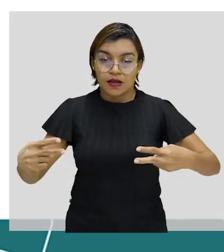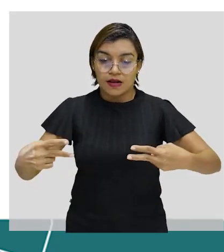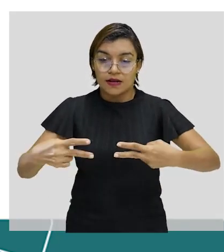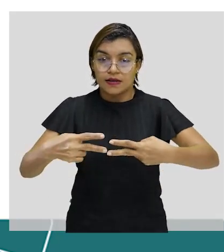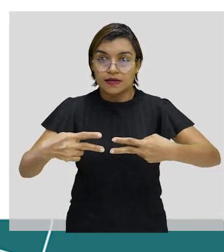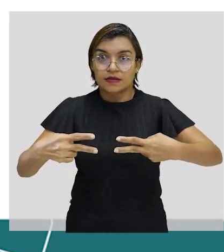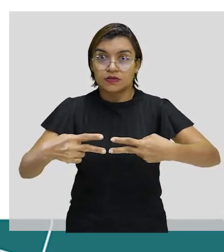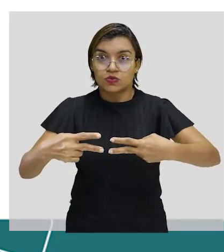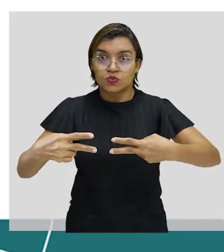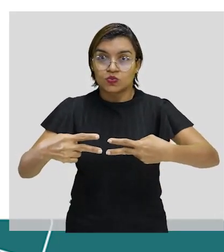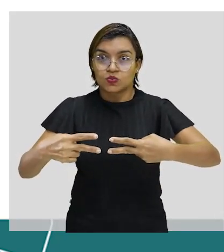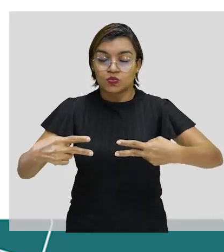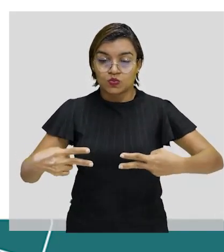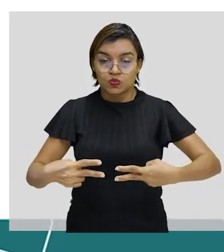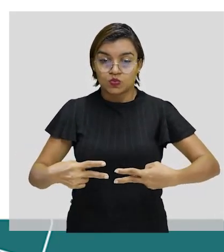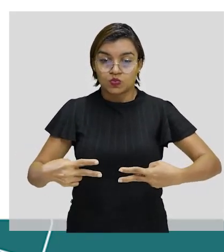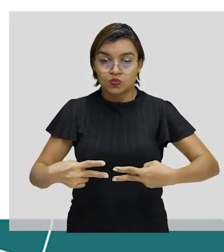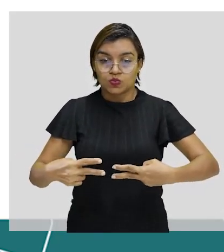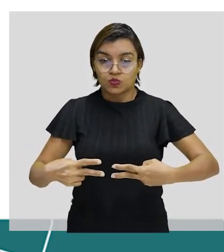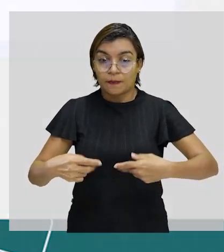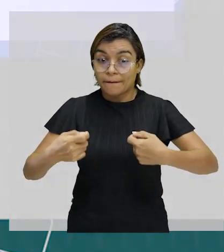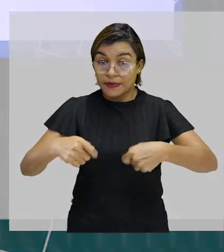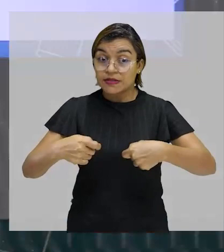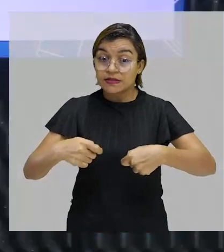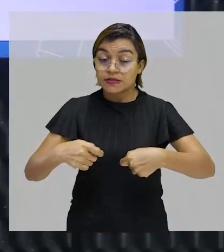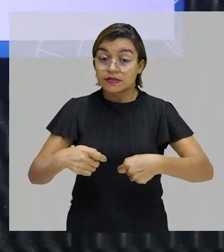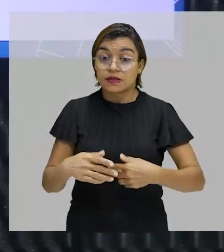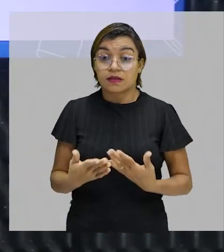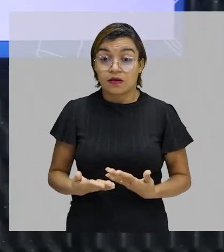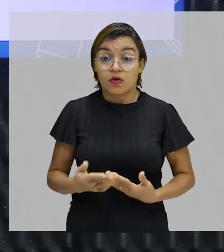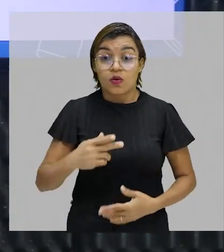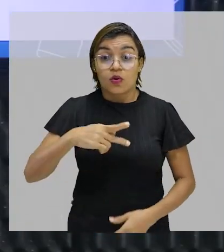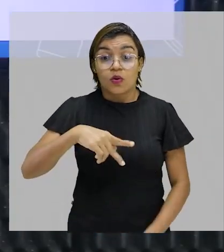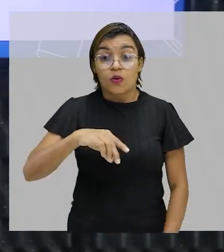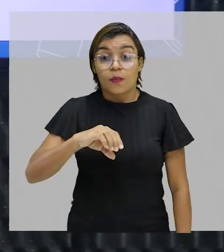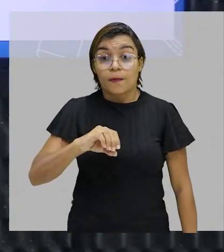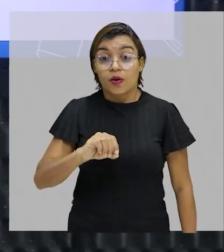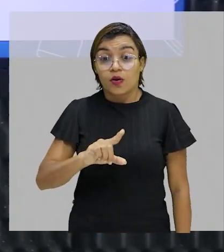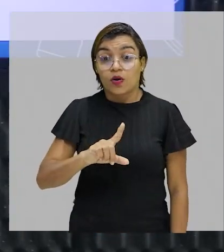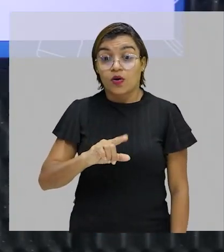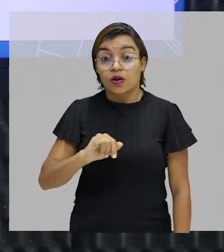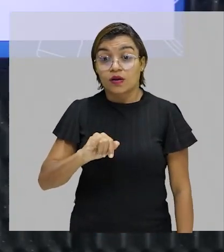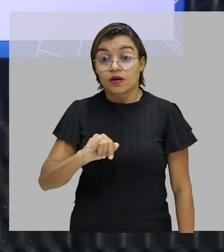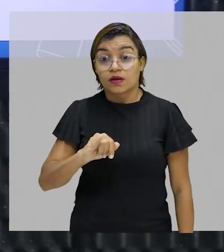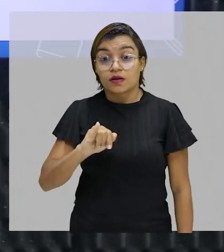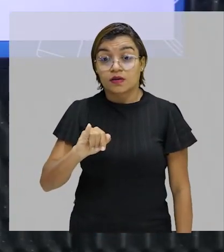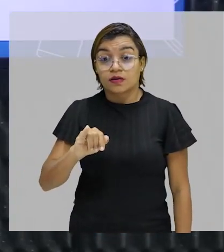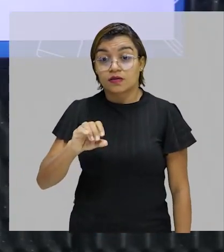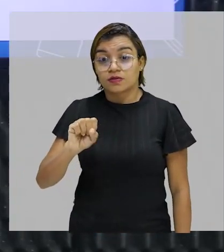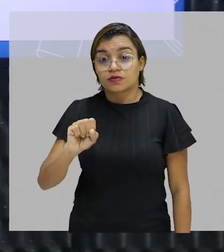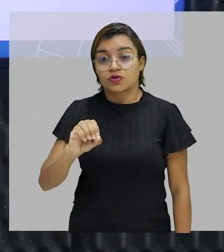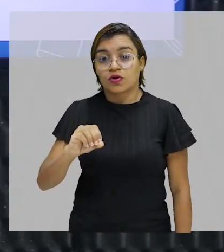duplas, tudo bem? E nesse caso, o poliisopreno, ele sofre uma reação de adição